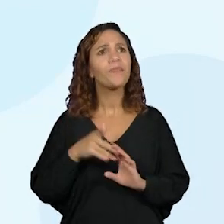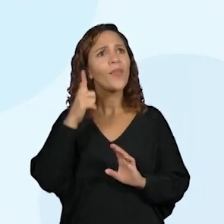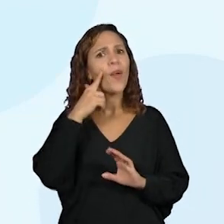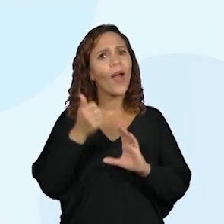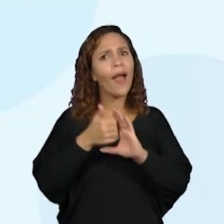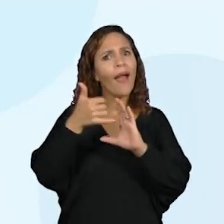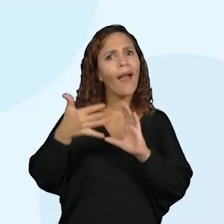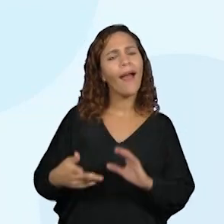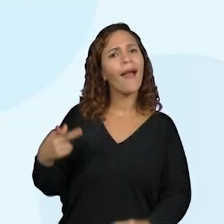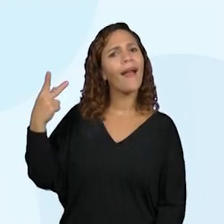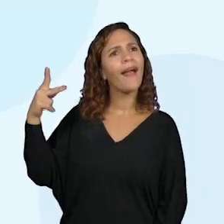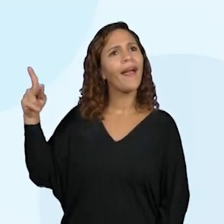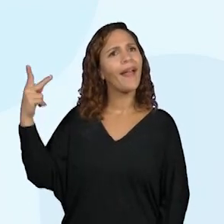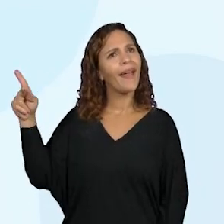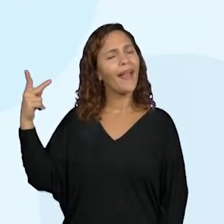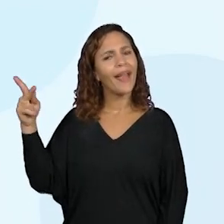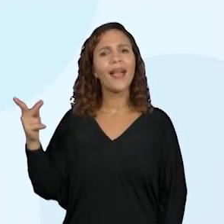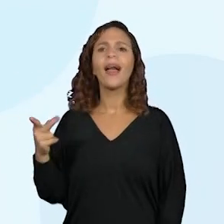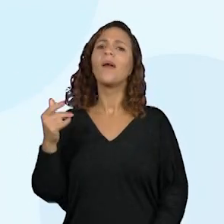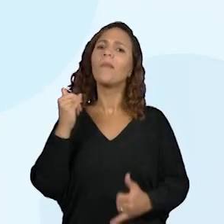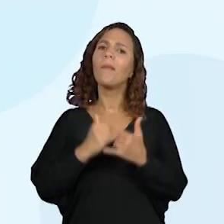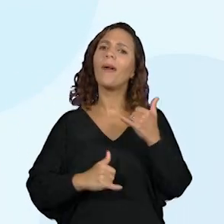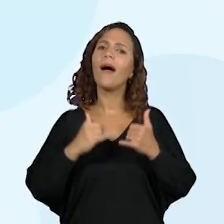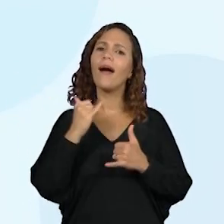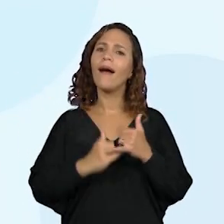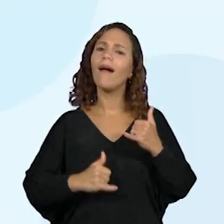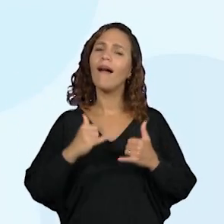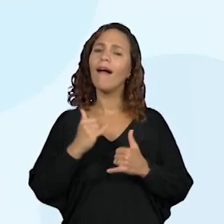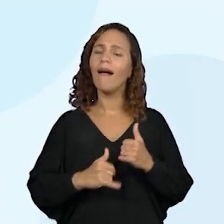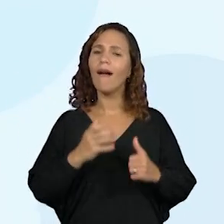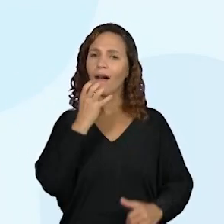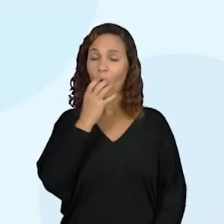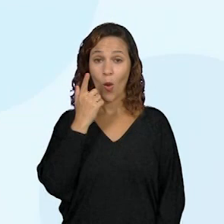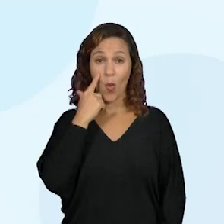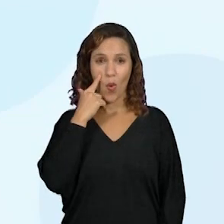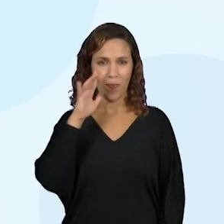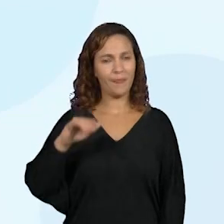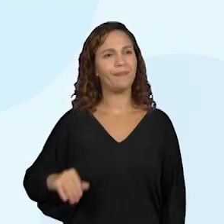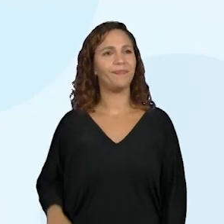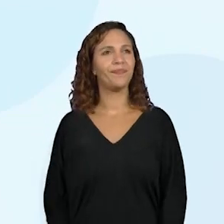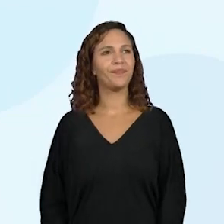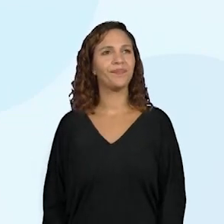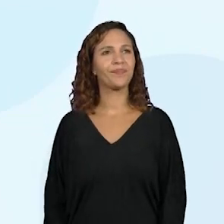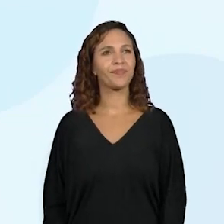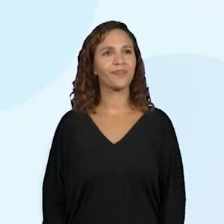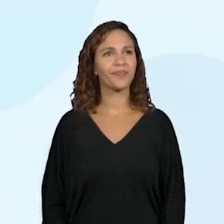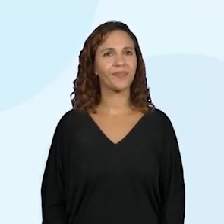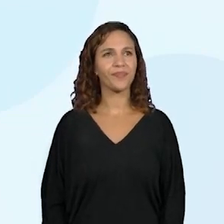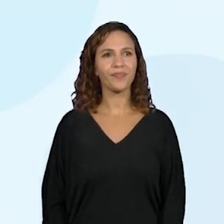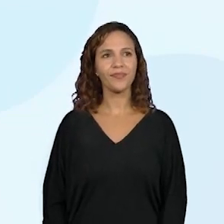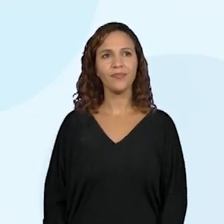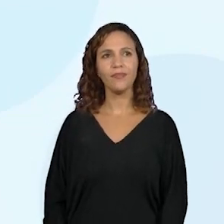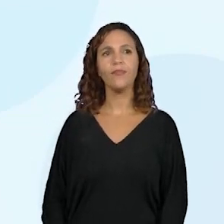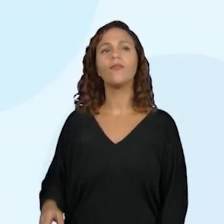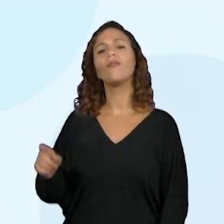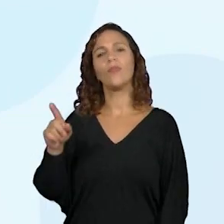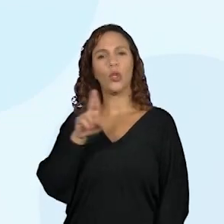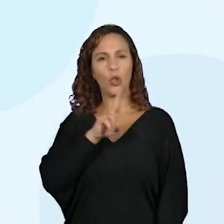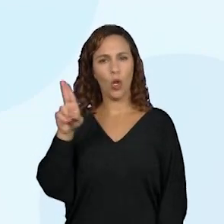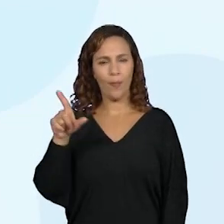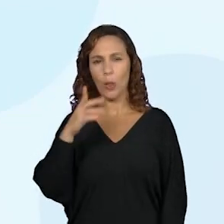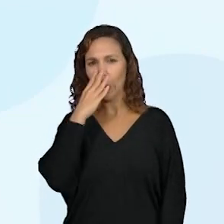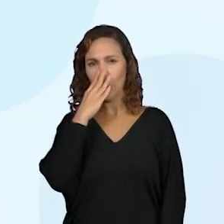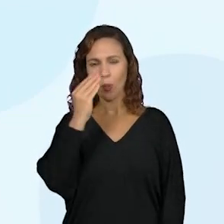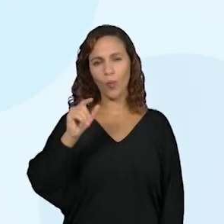características dele algumas coisas são parecidas com os cães olha aqui então a gente tem nome